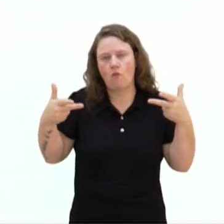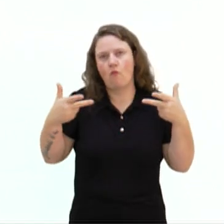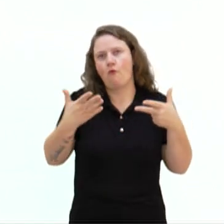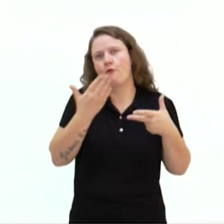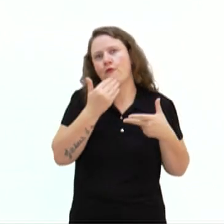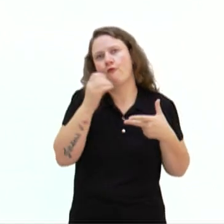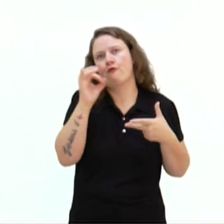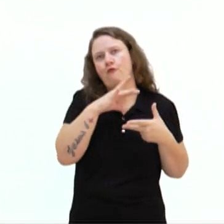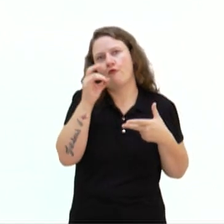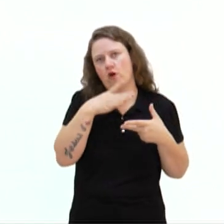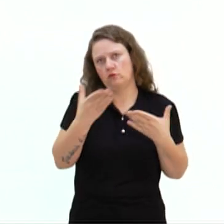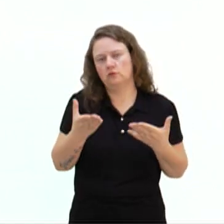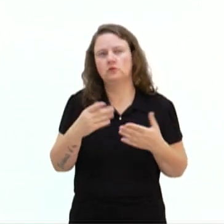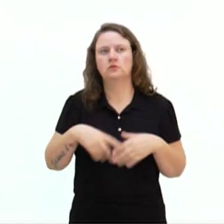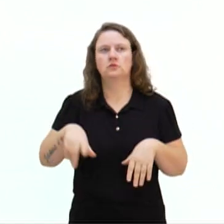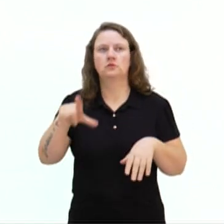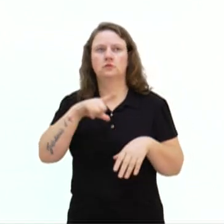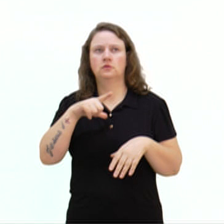os decompositores?